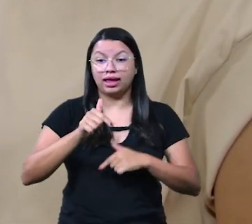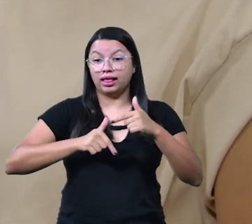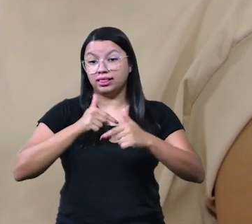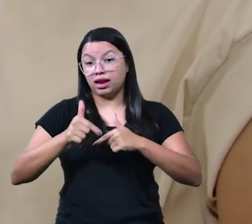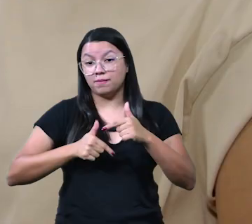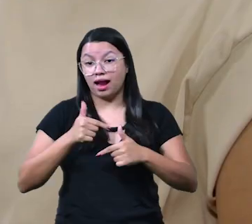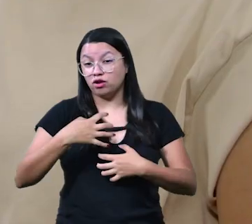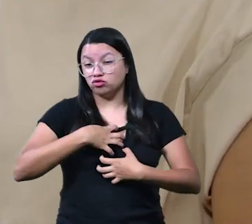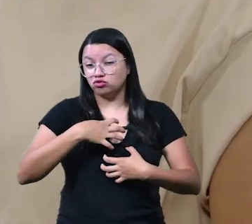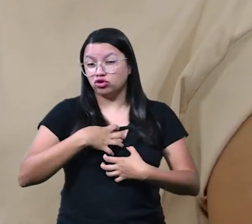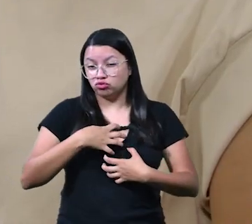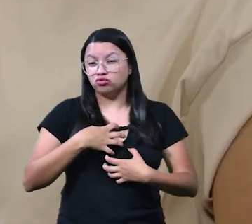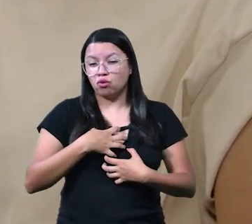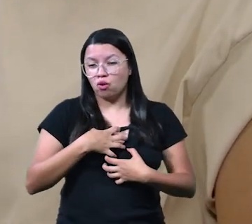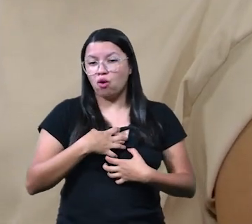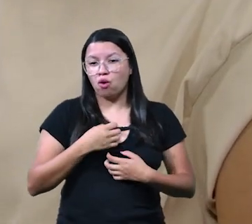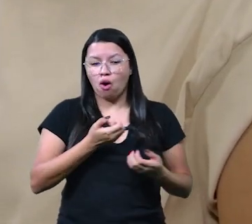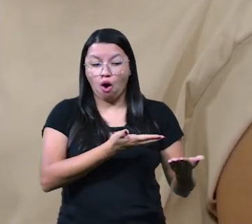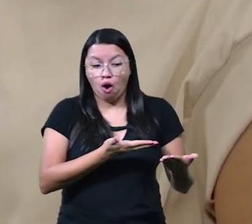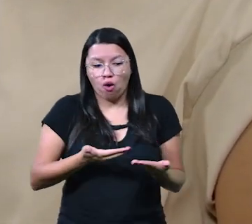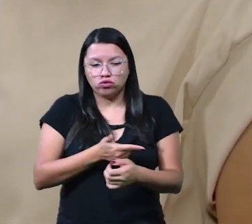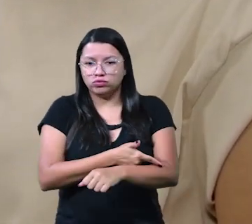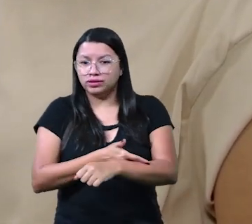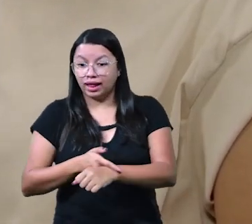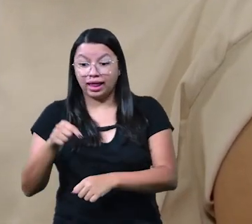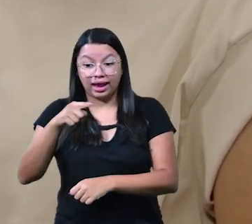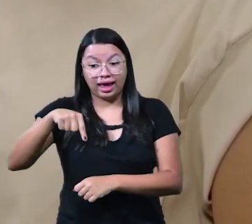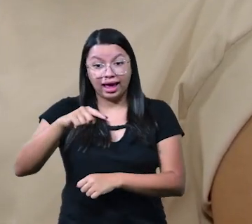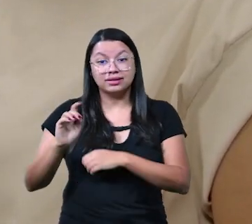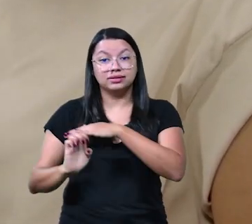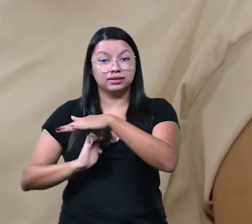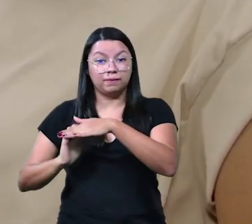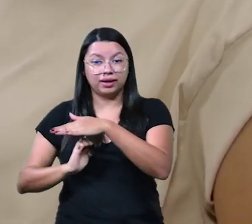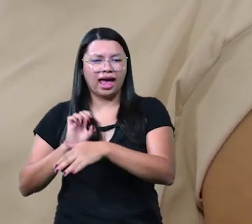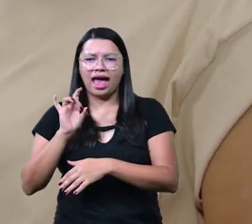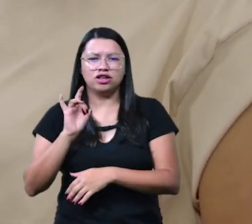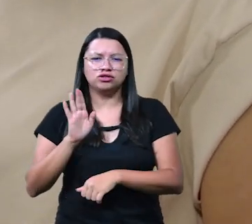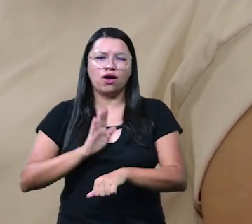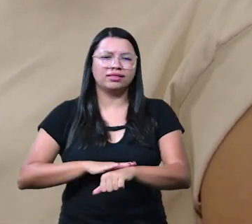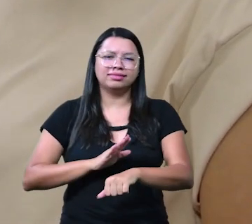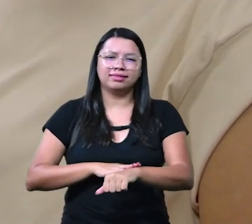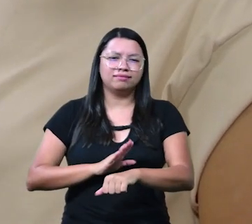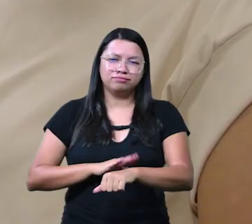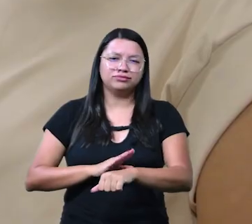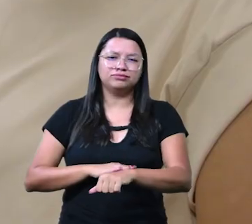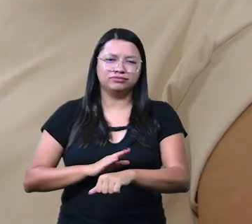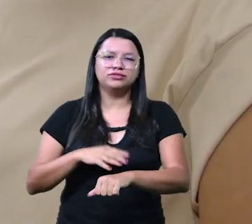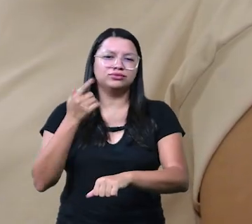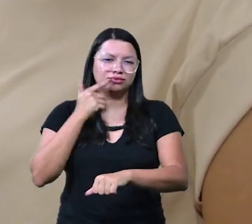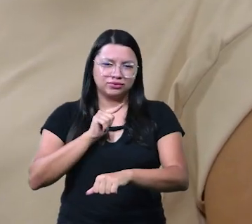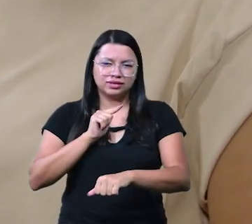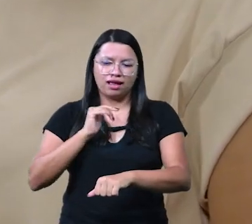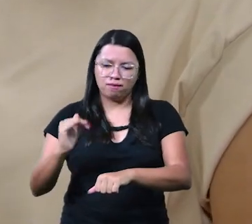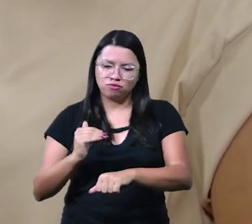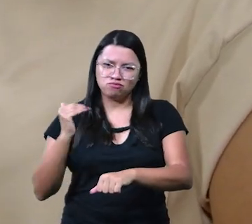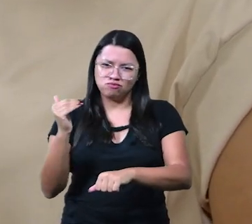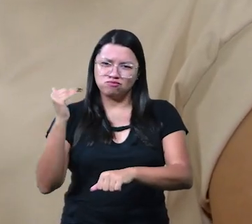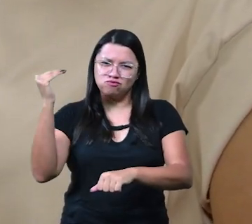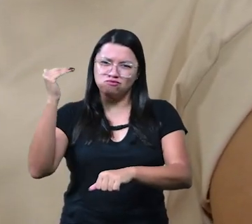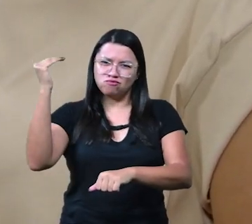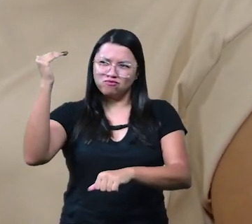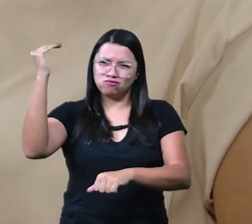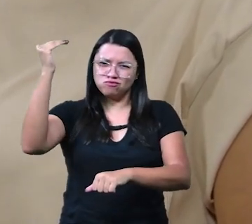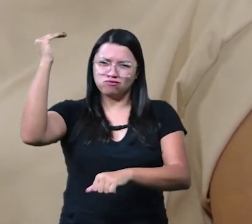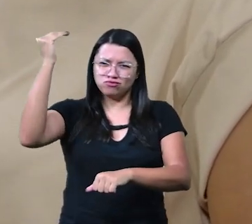forma hospitaleira nesses empreendimentos, é só uma questão de tempo fazer carreira e passar a ganhar